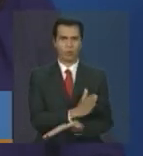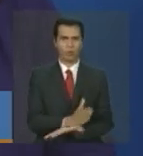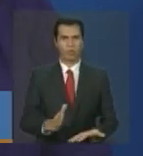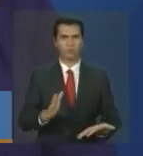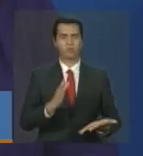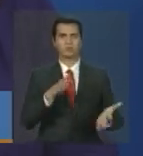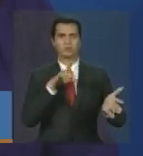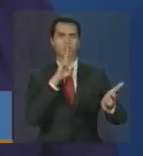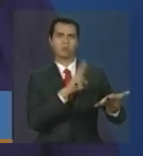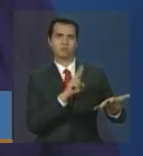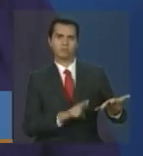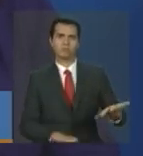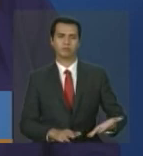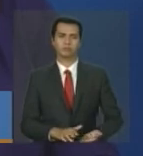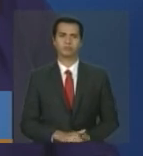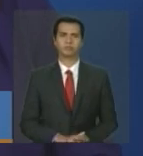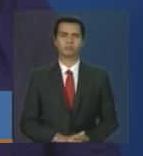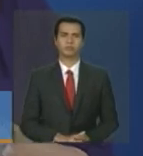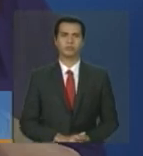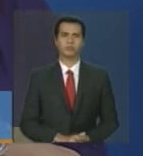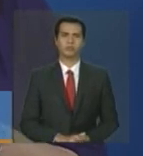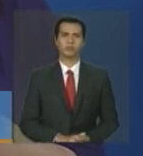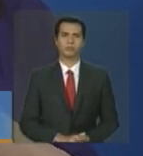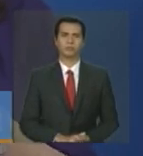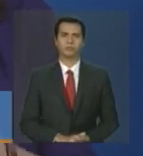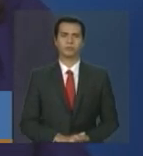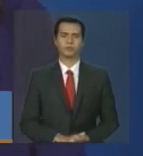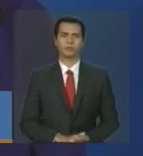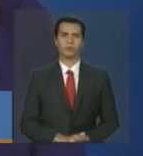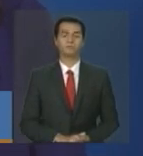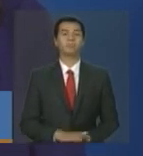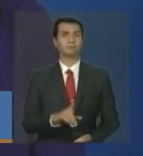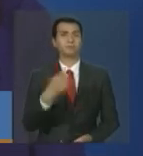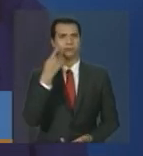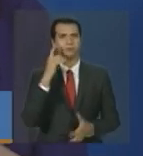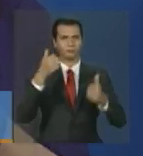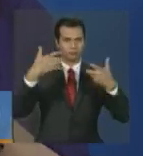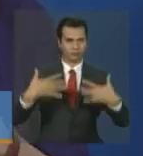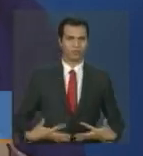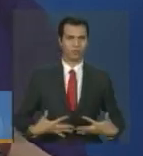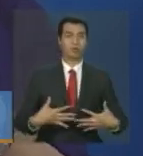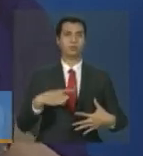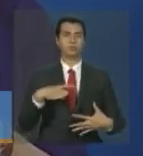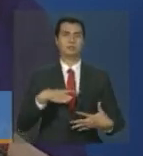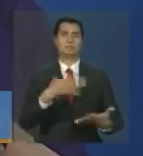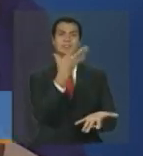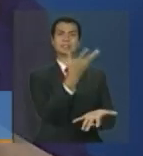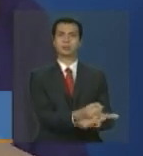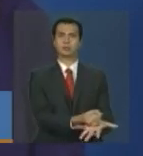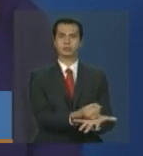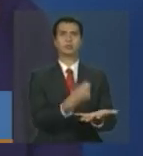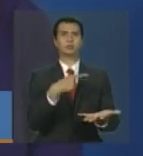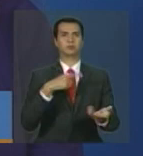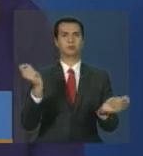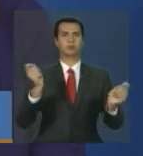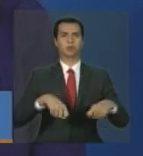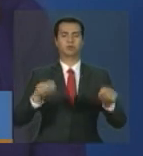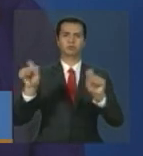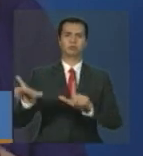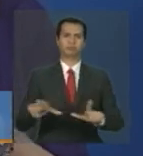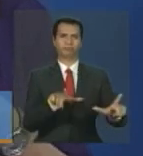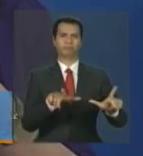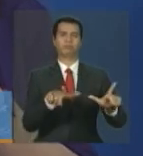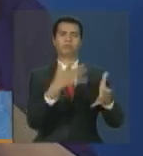sinal quando para clicar lá porque tem duas formas de salvamento dos questionários pode salvar de bloco A bloco